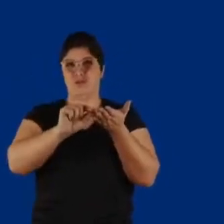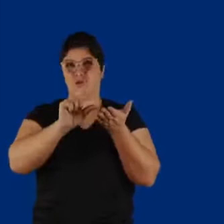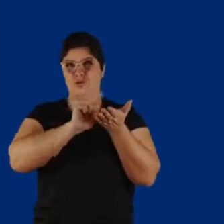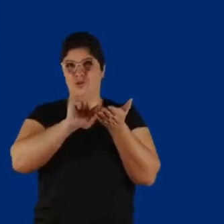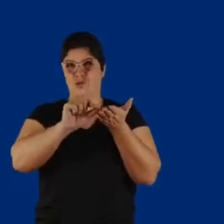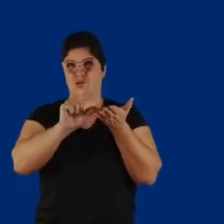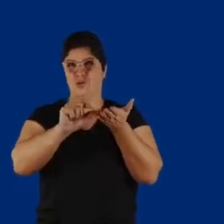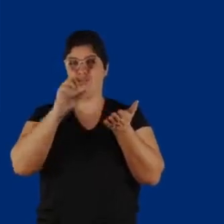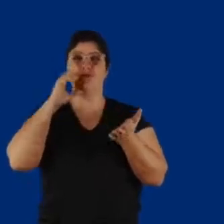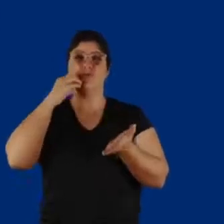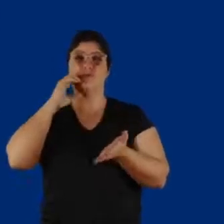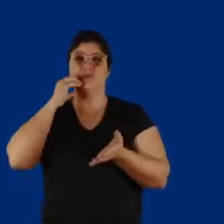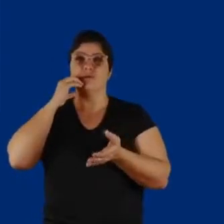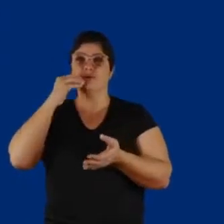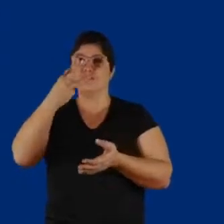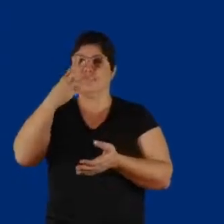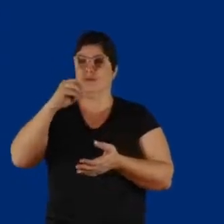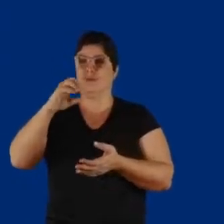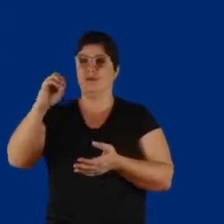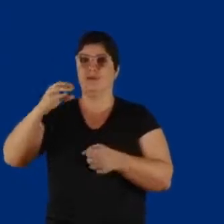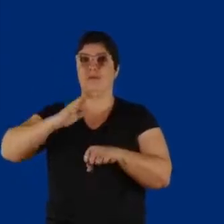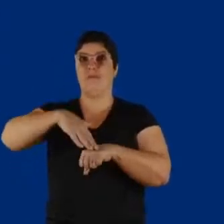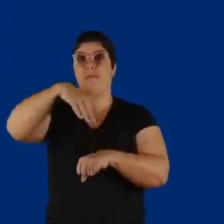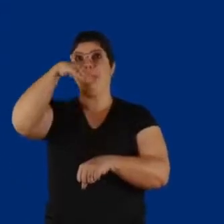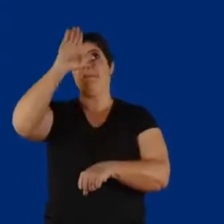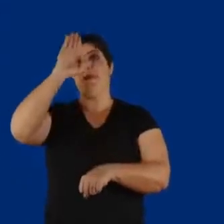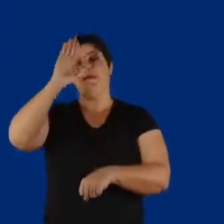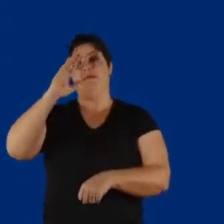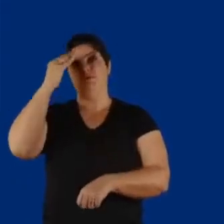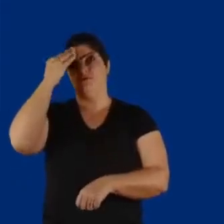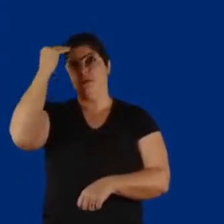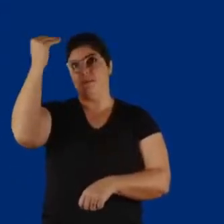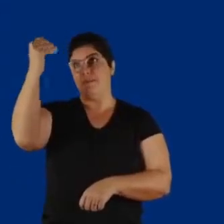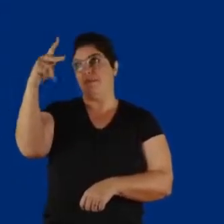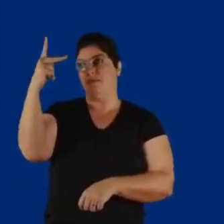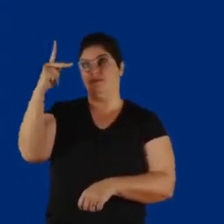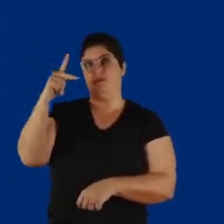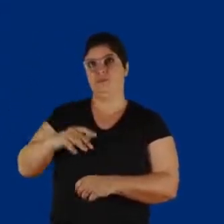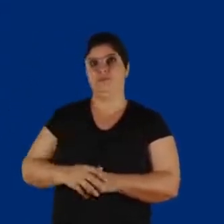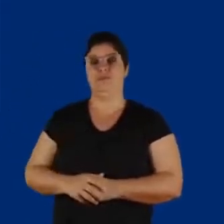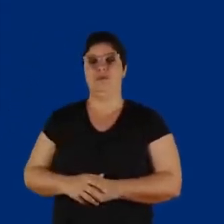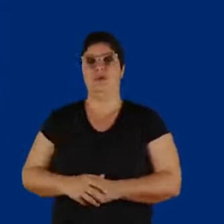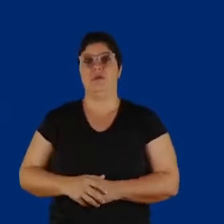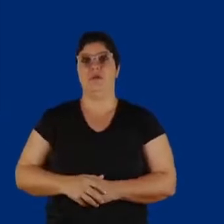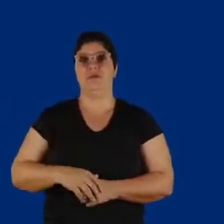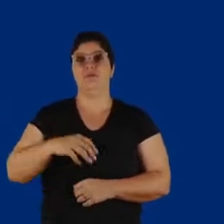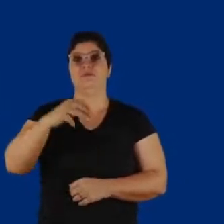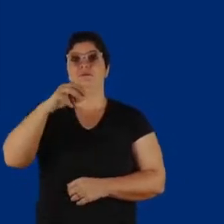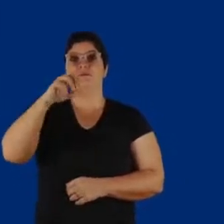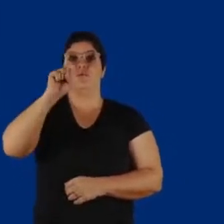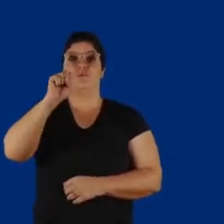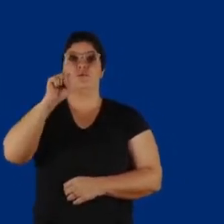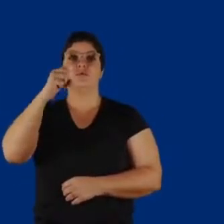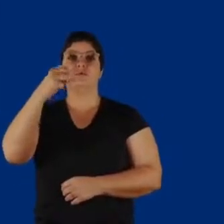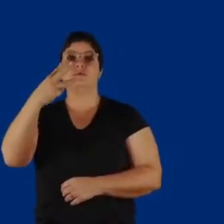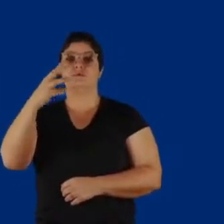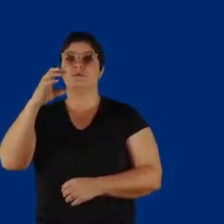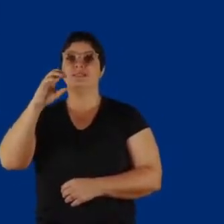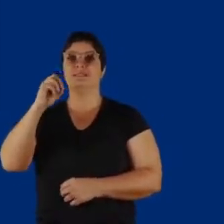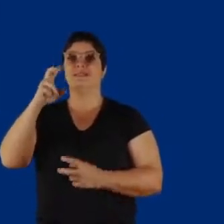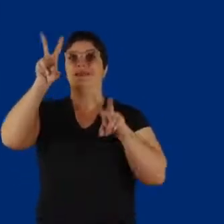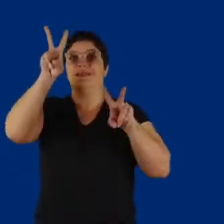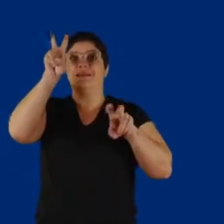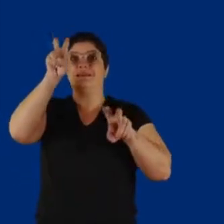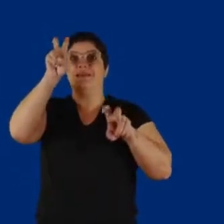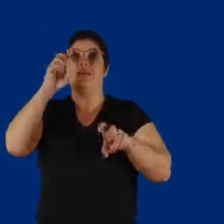internacionais. O artigo científico é mais citado do que a Jason é a autora, tem mais de 830 citações científicas.